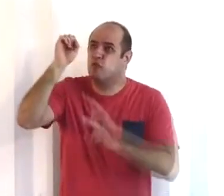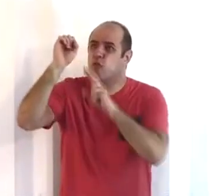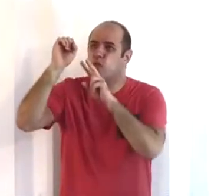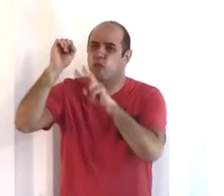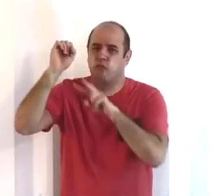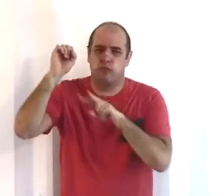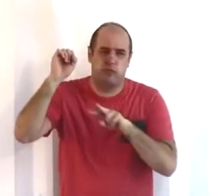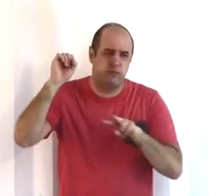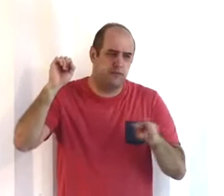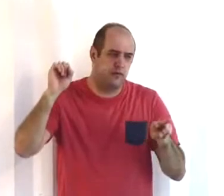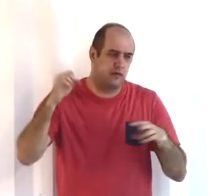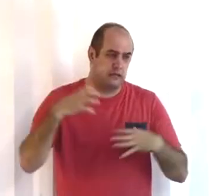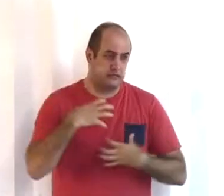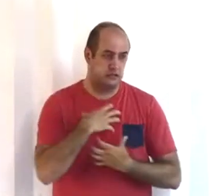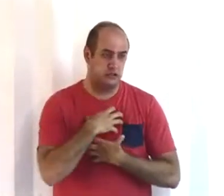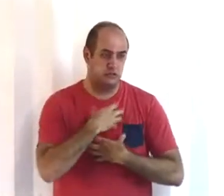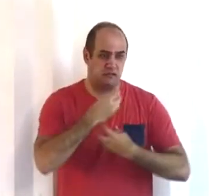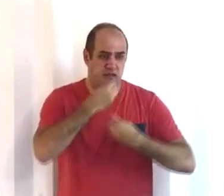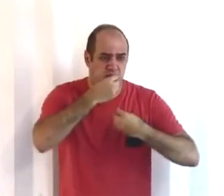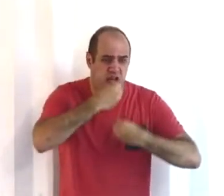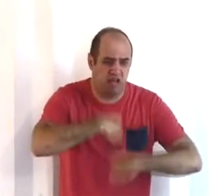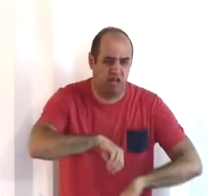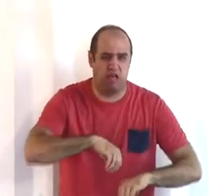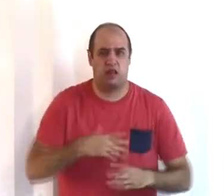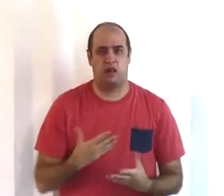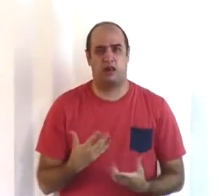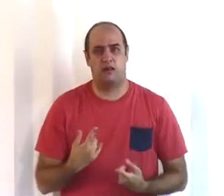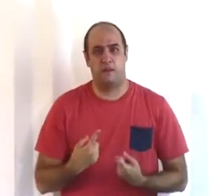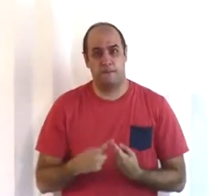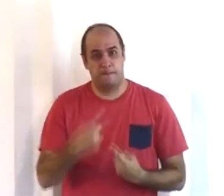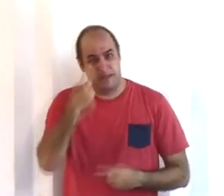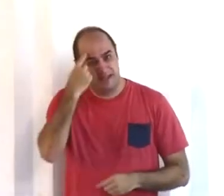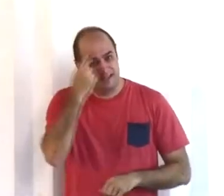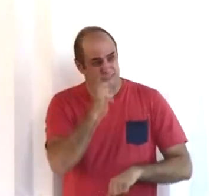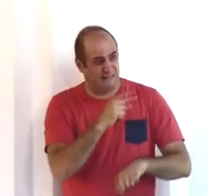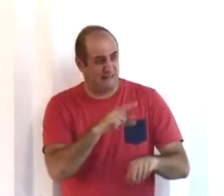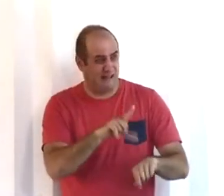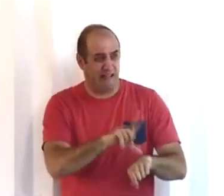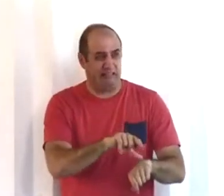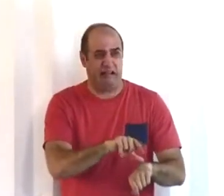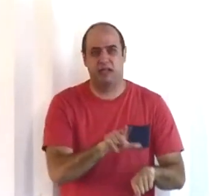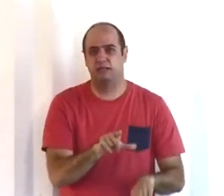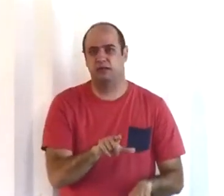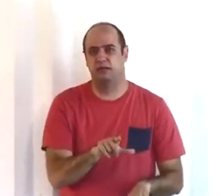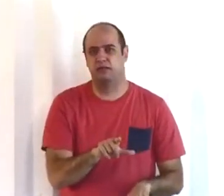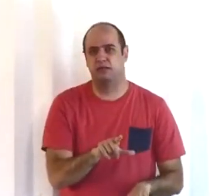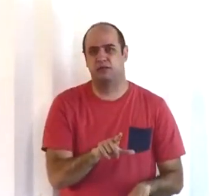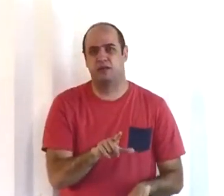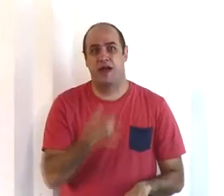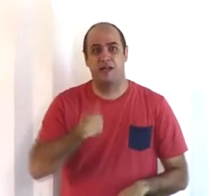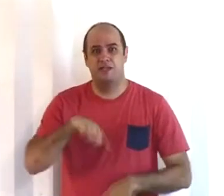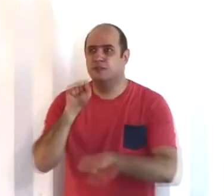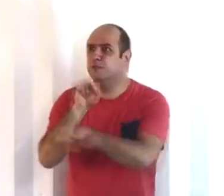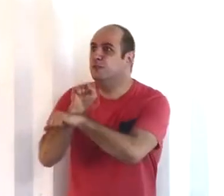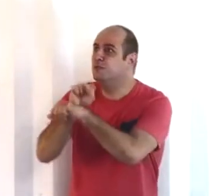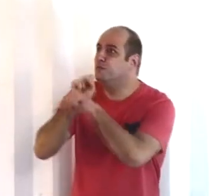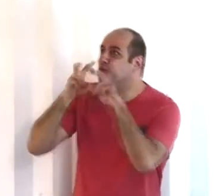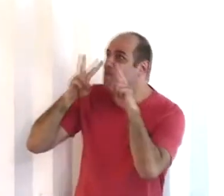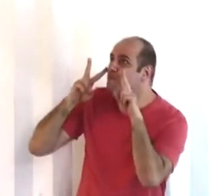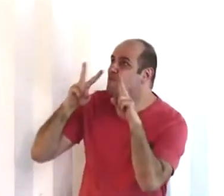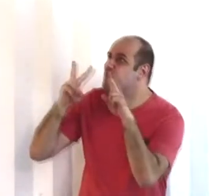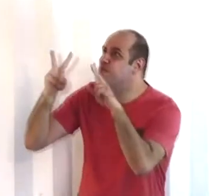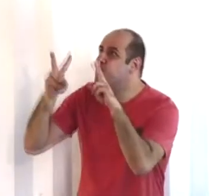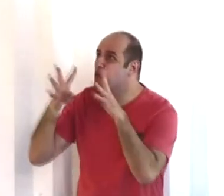perceberá que foi o Senhor que operou. Você vai achar que foi o acaso. A esperança nos deixa focados nas mãos,